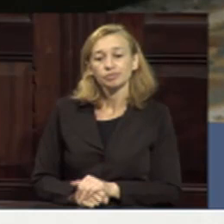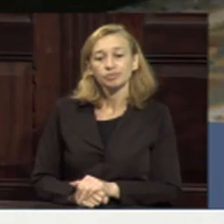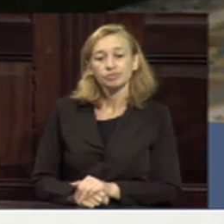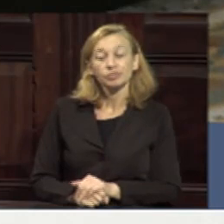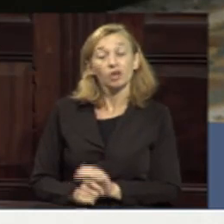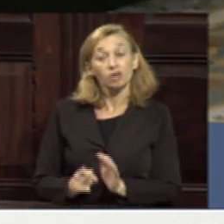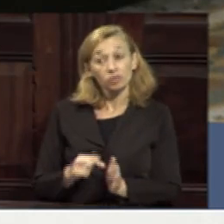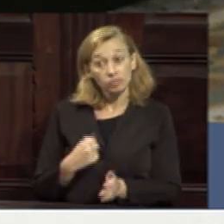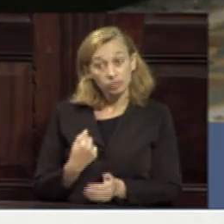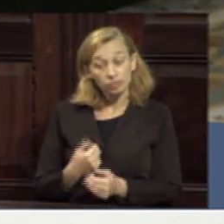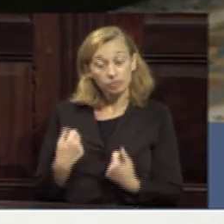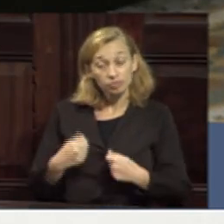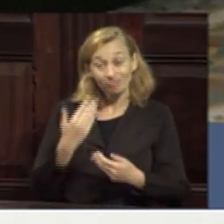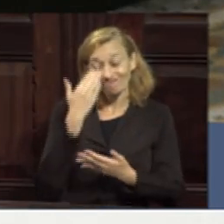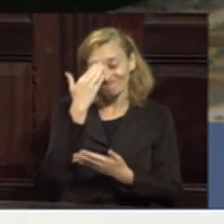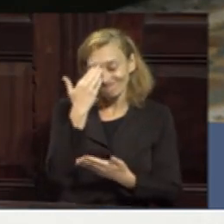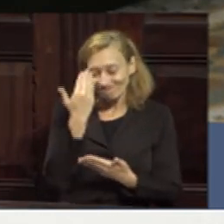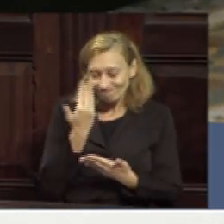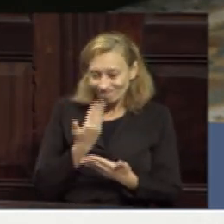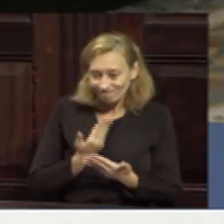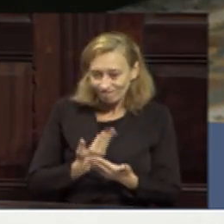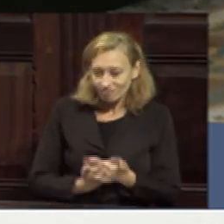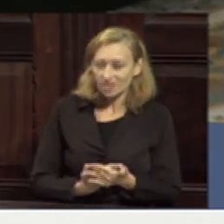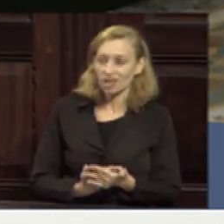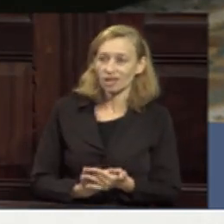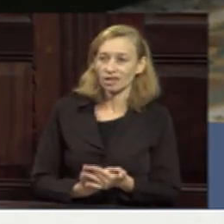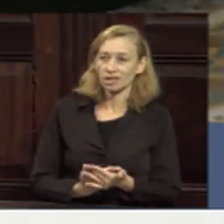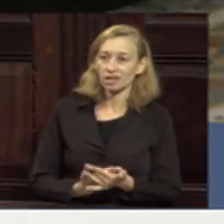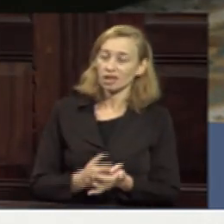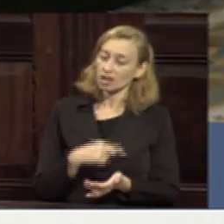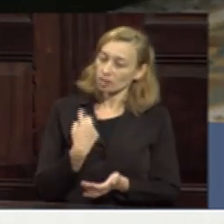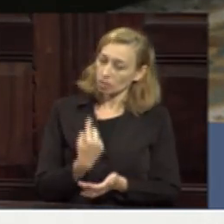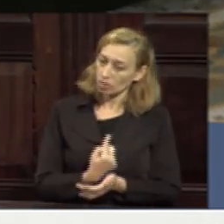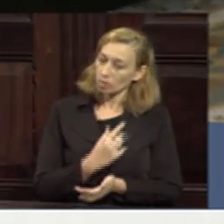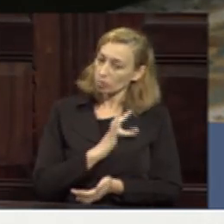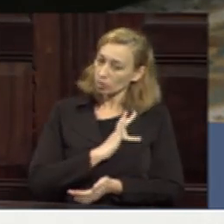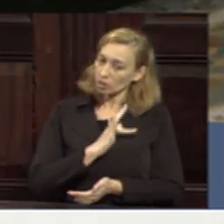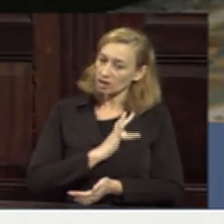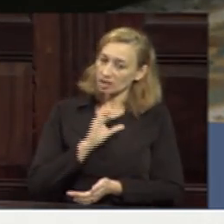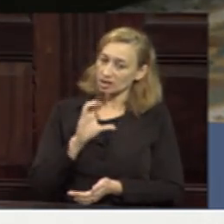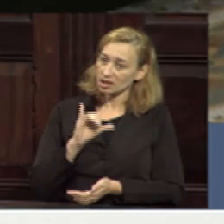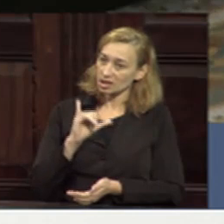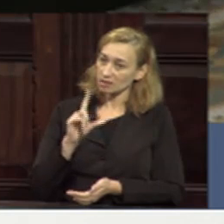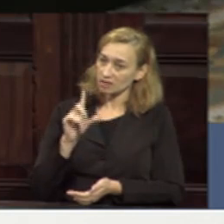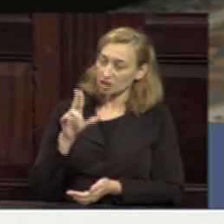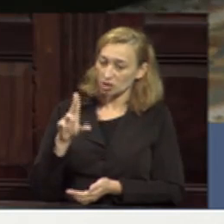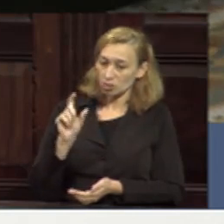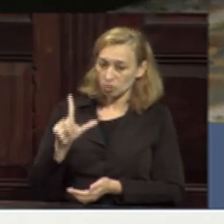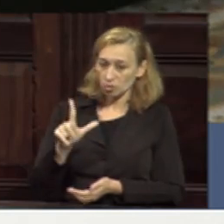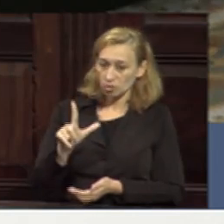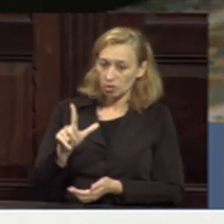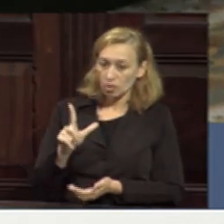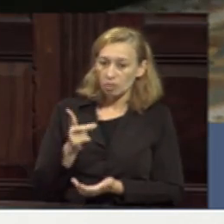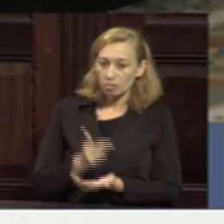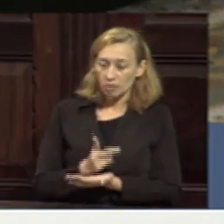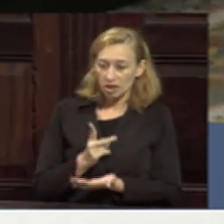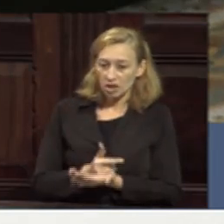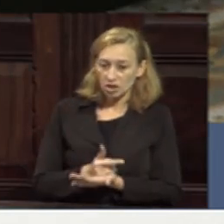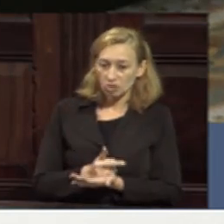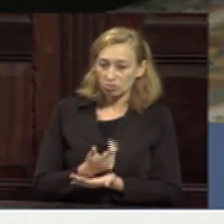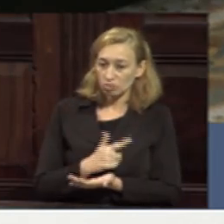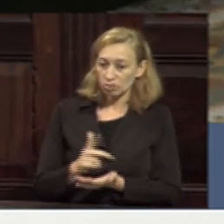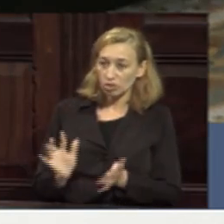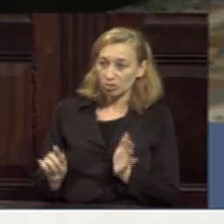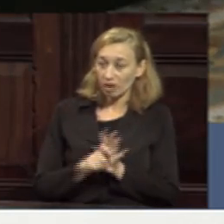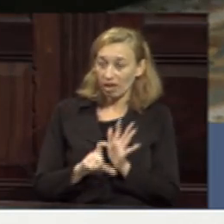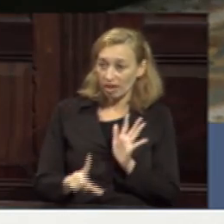Vamos acreditar que a nossa Polícia Civil, mesmo sem meios, Dr.